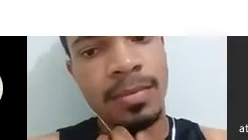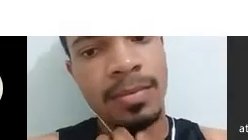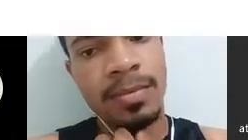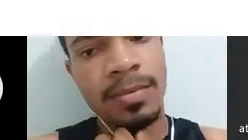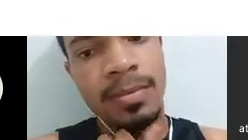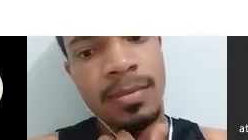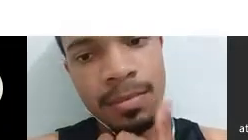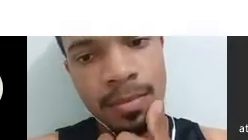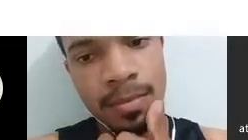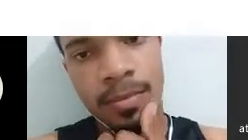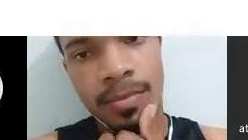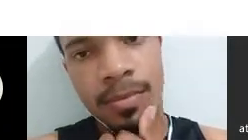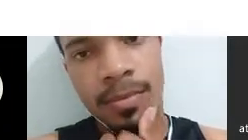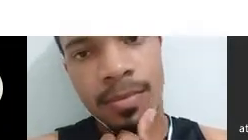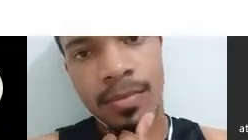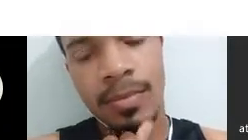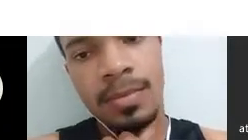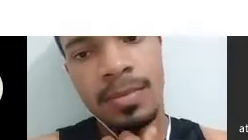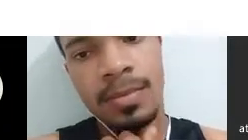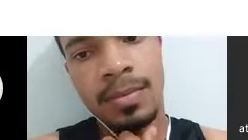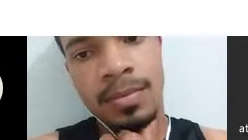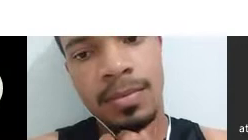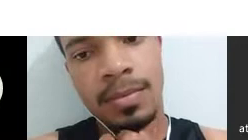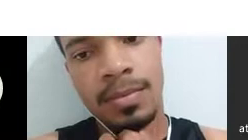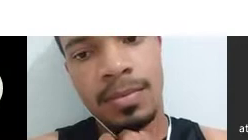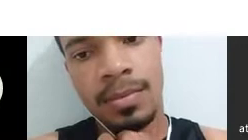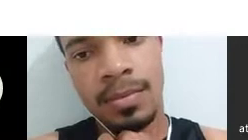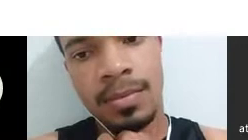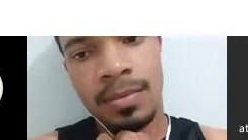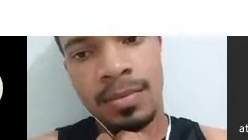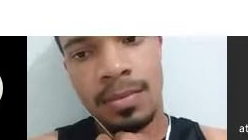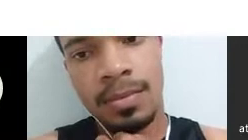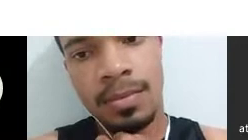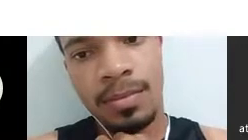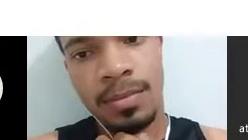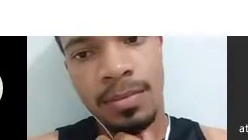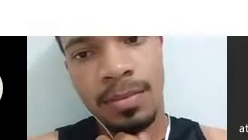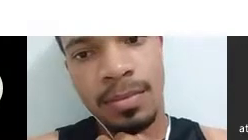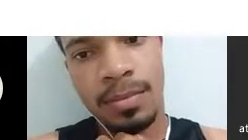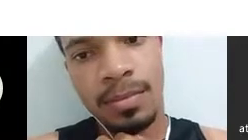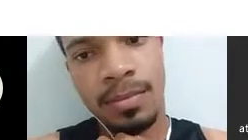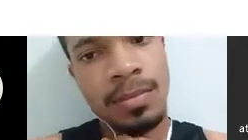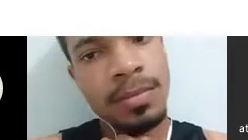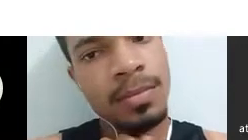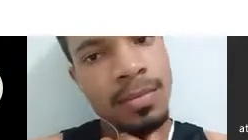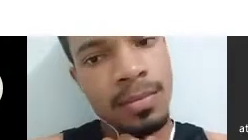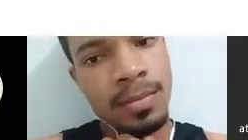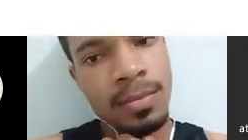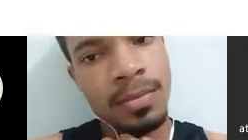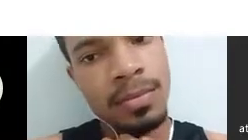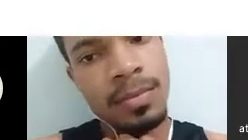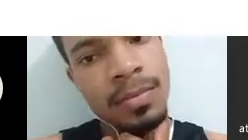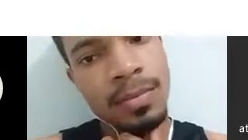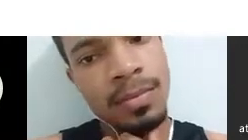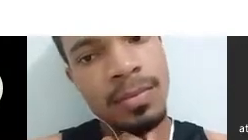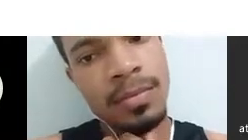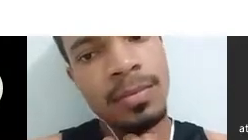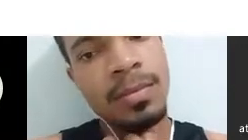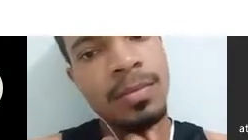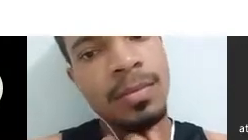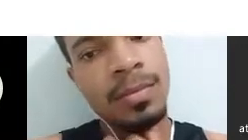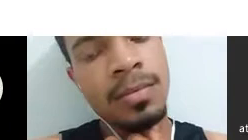uma reação ácido-básico. A gente já viu algumas situações, tanto das aulas teóricas como as aulas práticas,